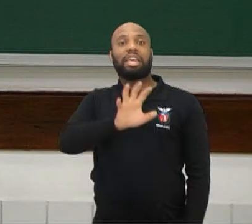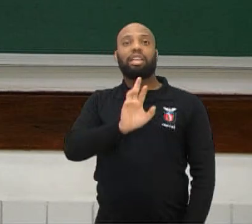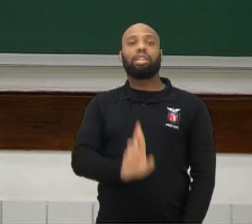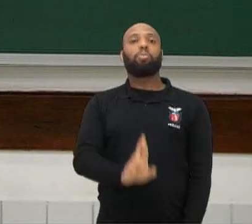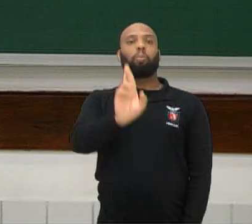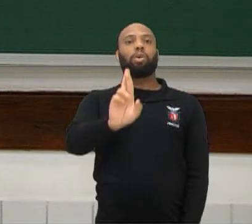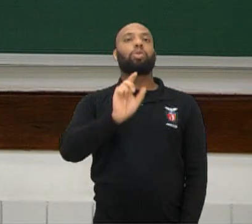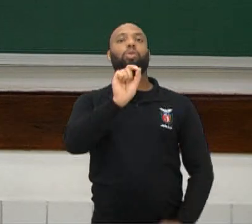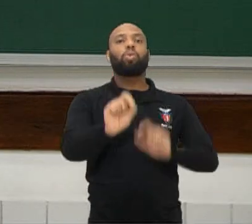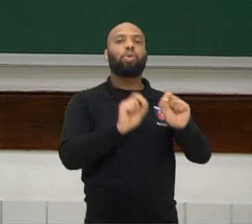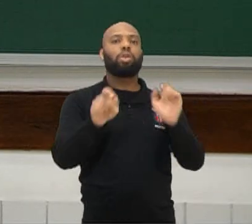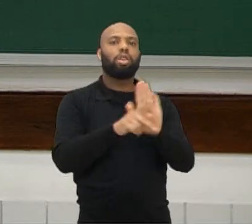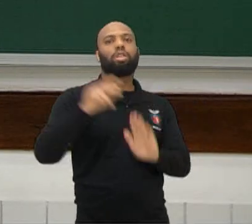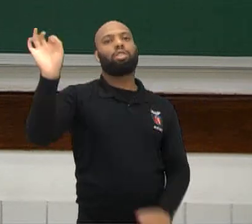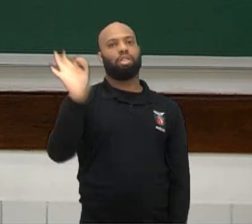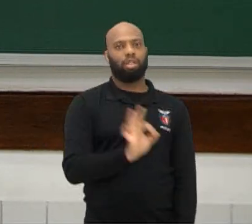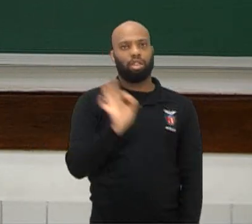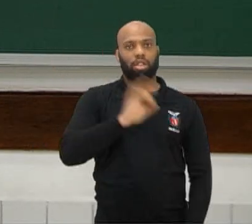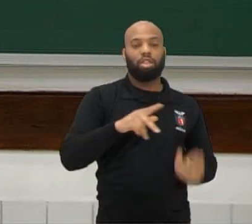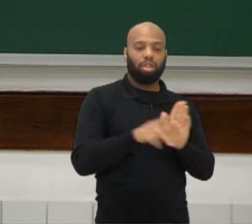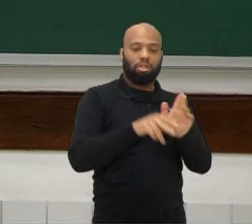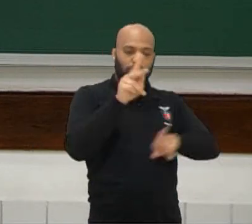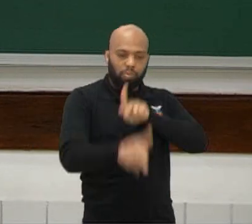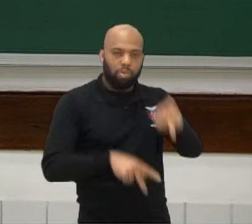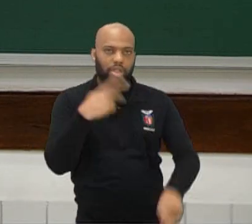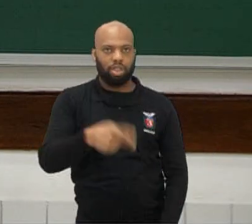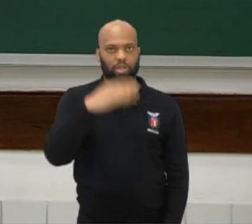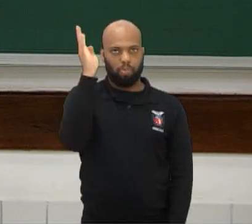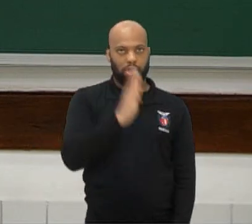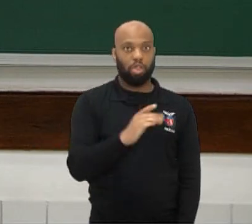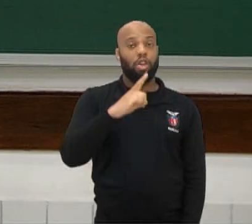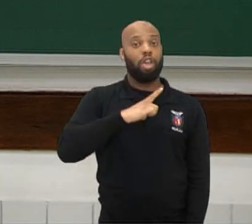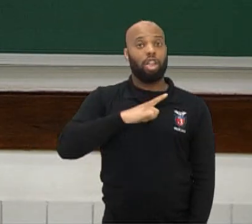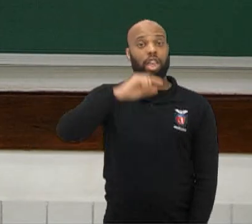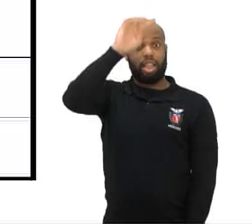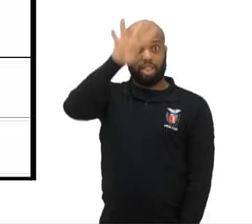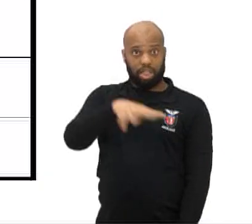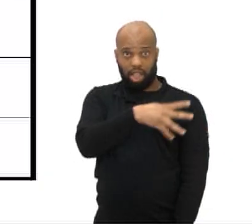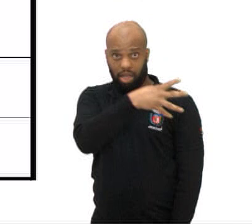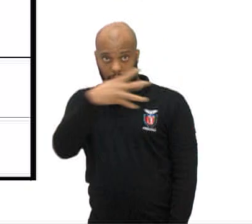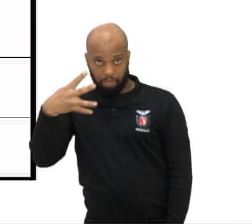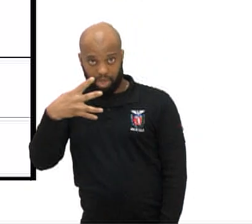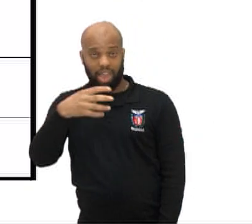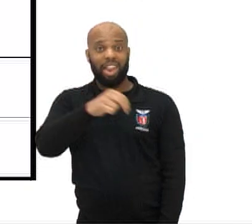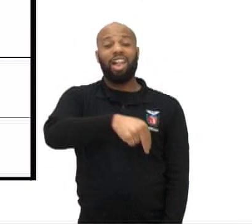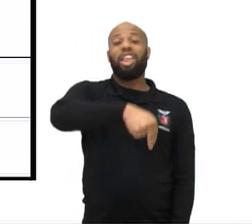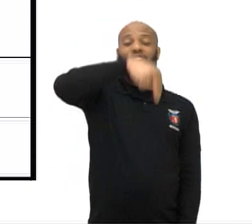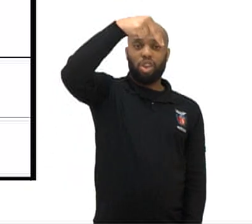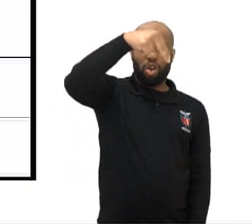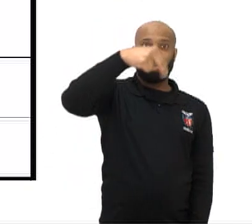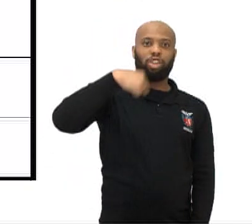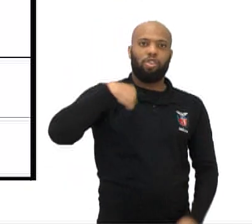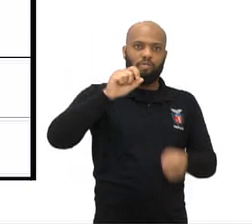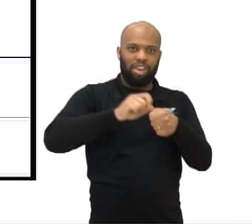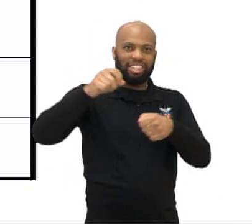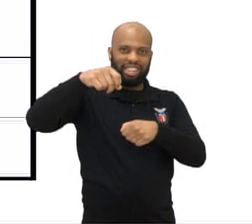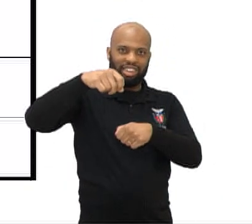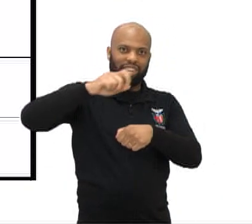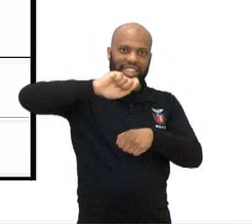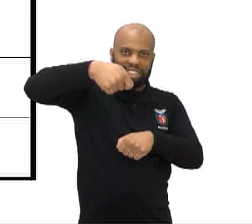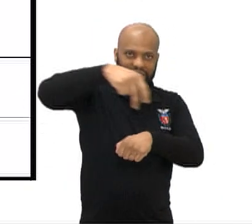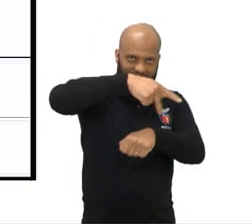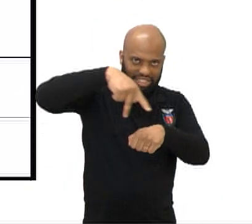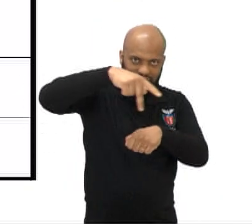representa quanto em porcentagem da população brasileira. Então tá ali, na região Norte nós vamos ter nos